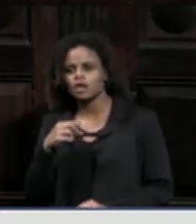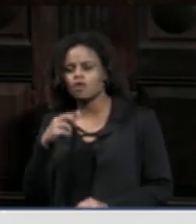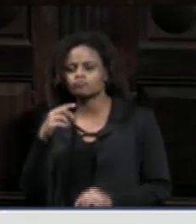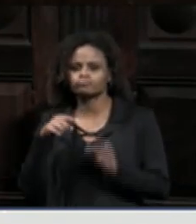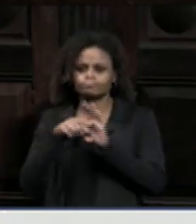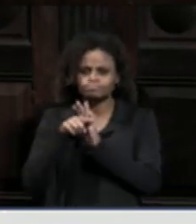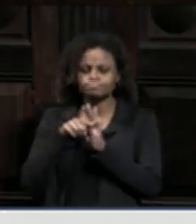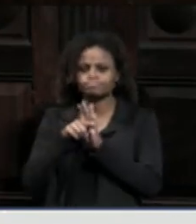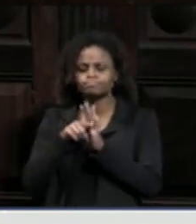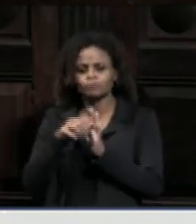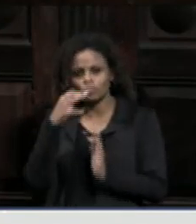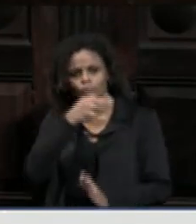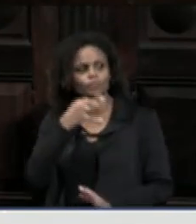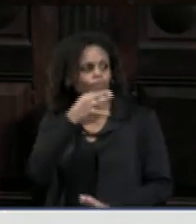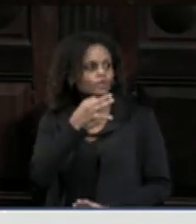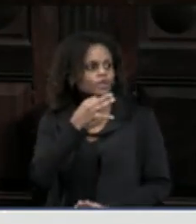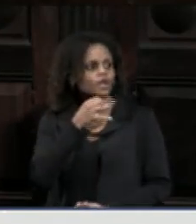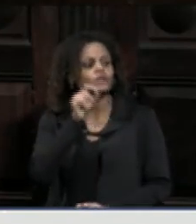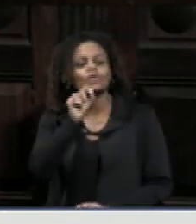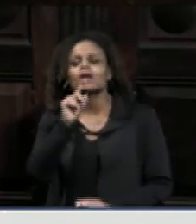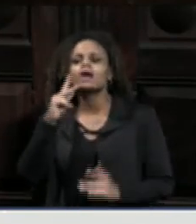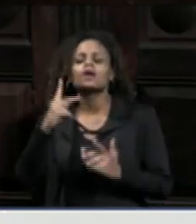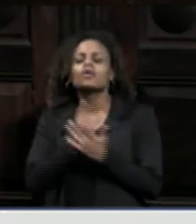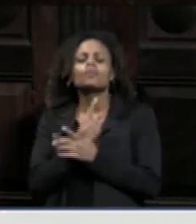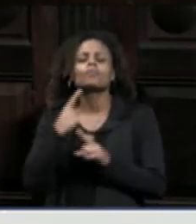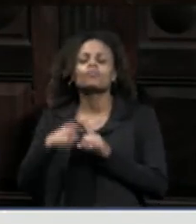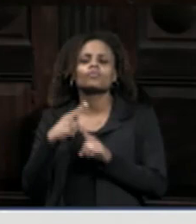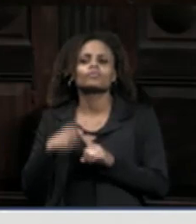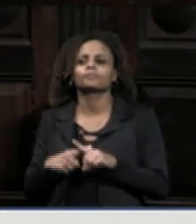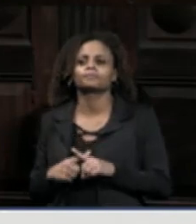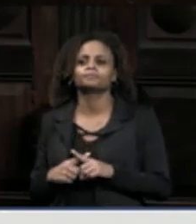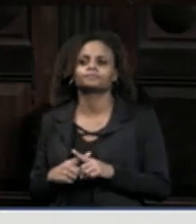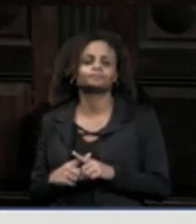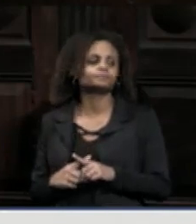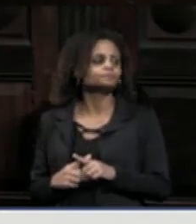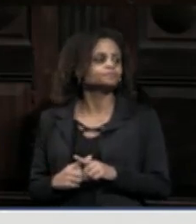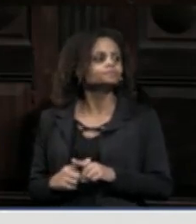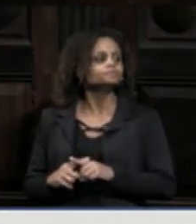observações decorrem não só